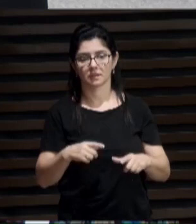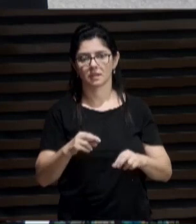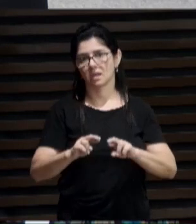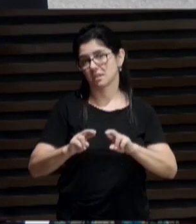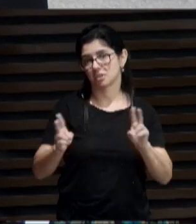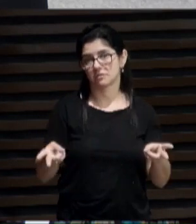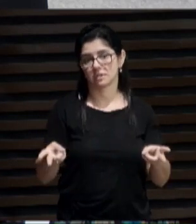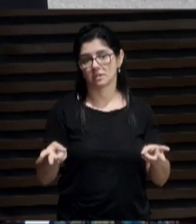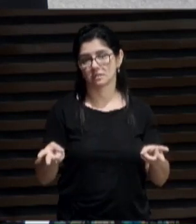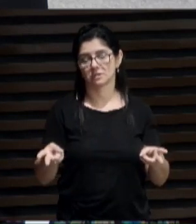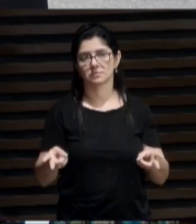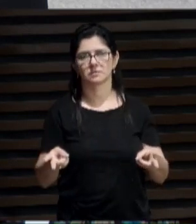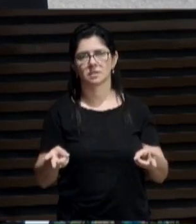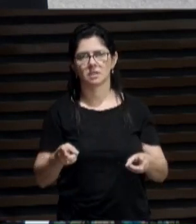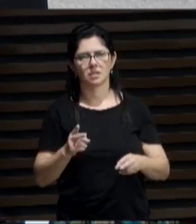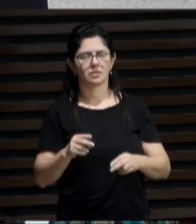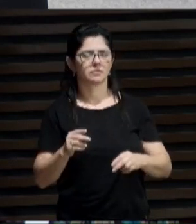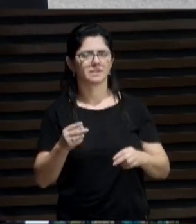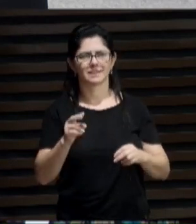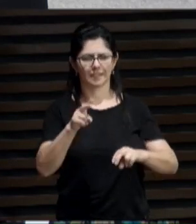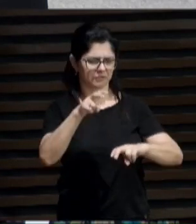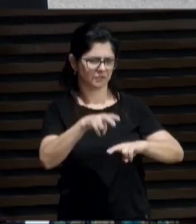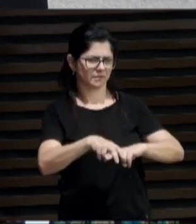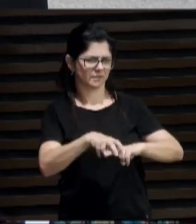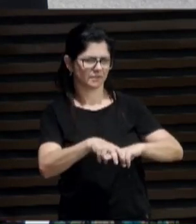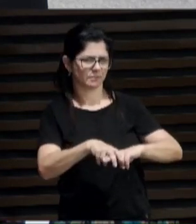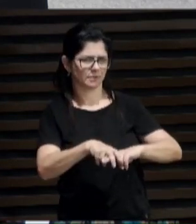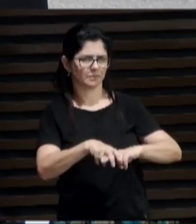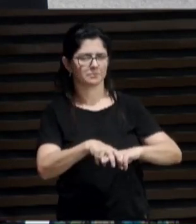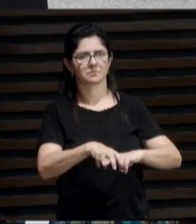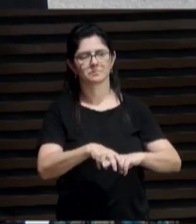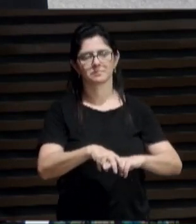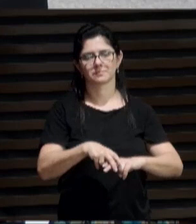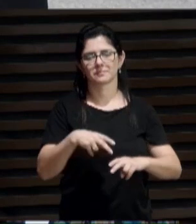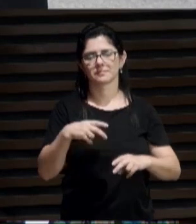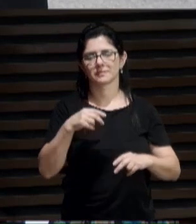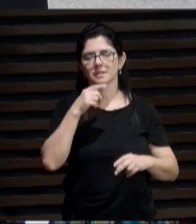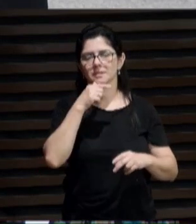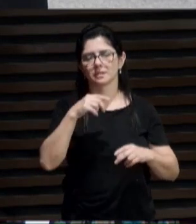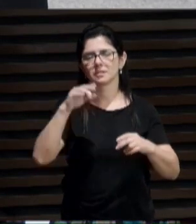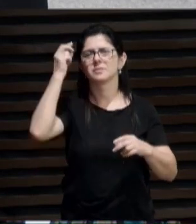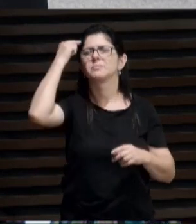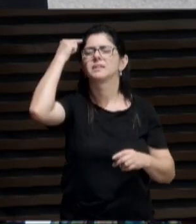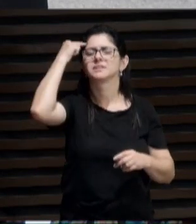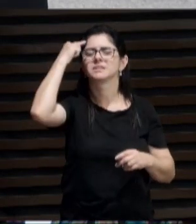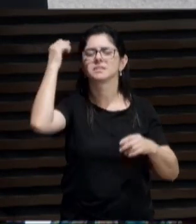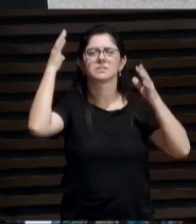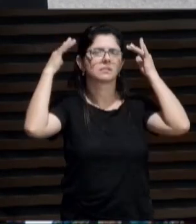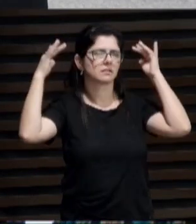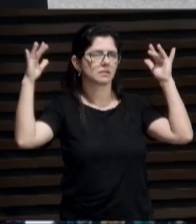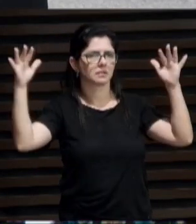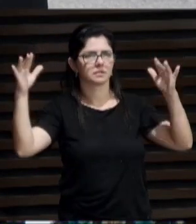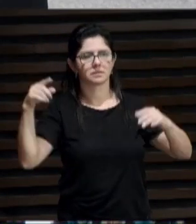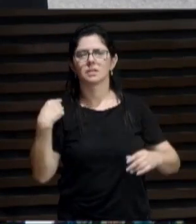você pensa você ali naquela cadeira de praia, lá tomando aquele sol. Agora imagine nós aqui com as mãos